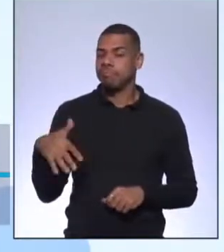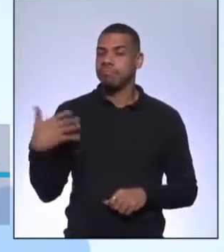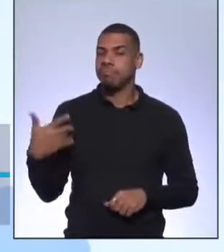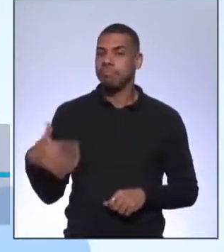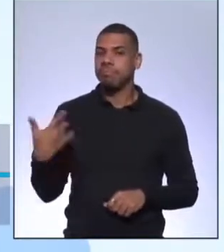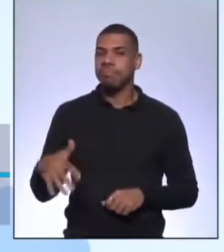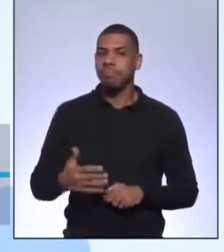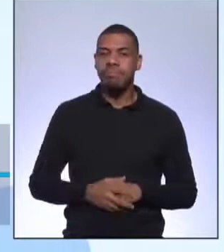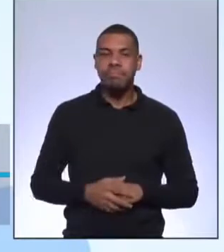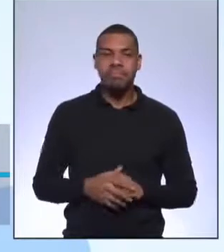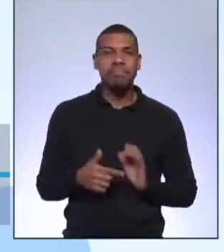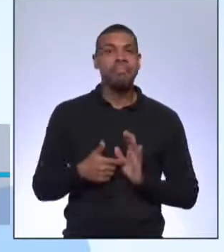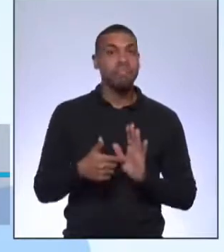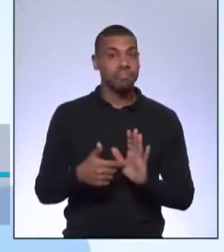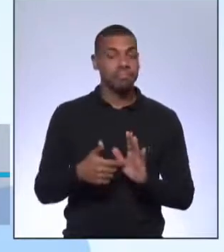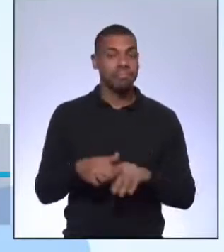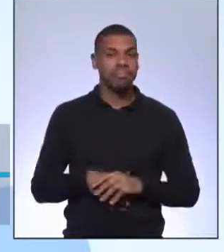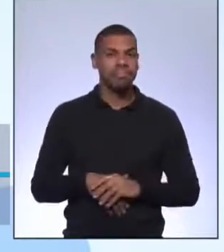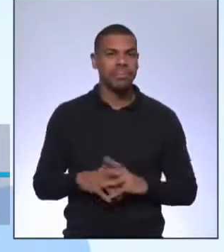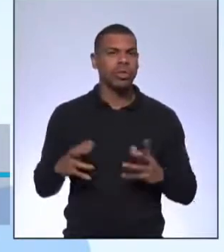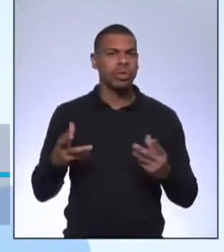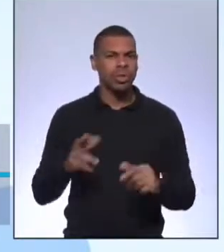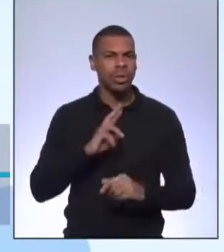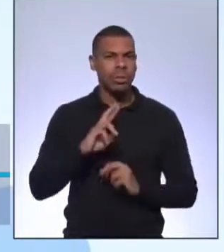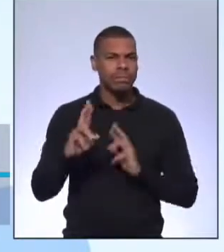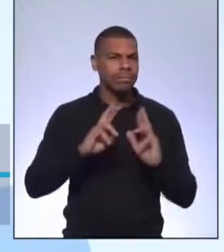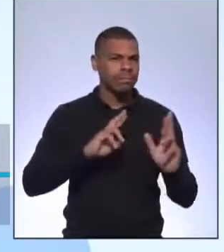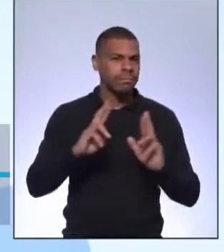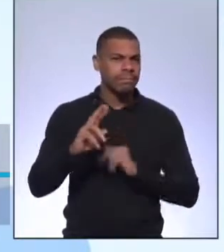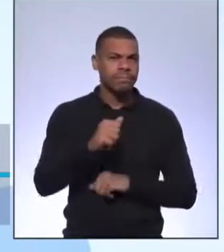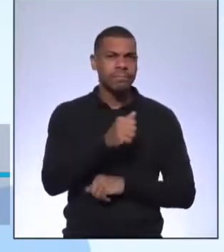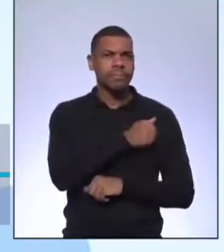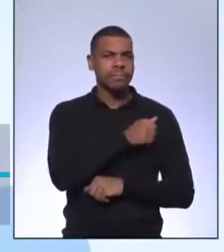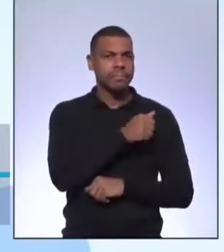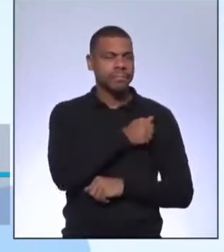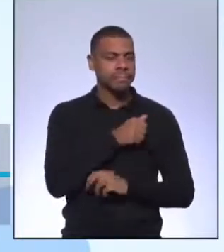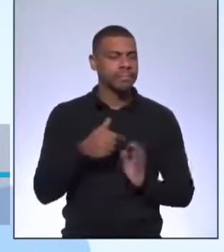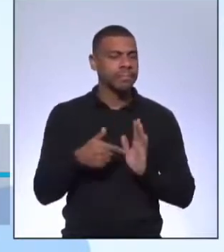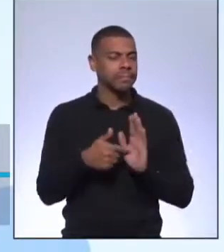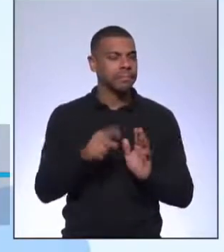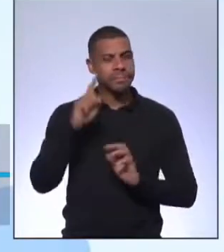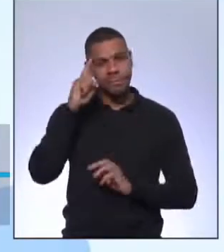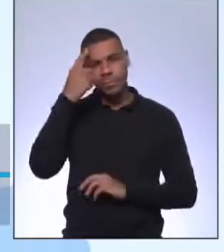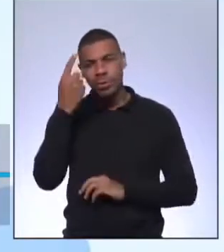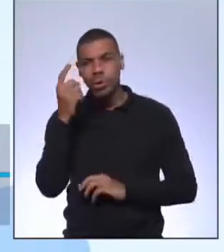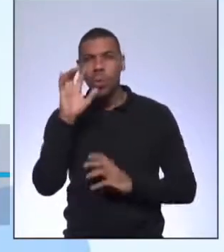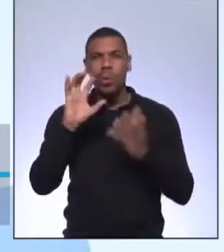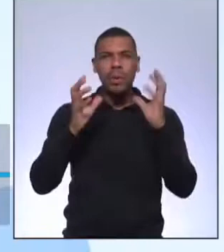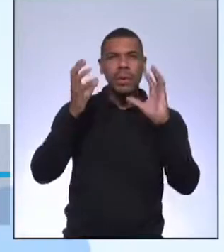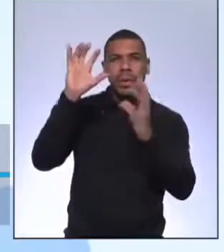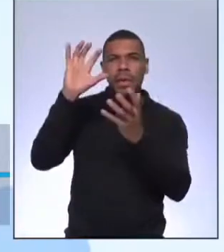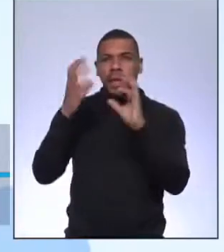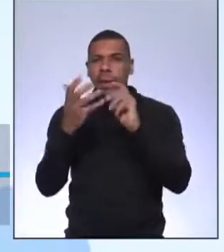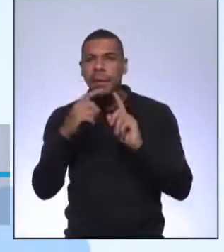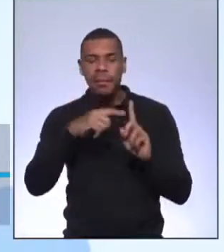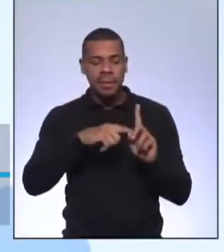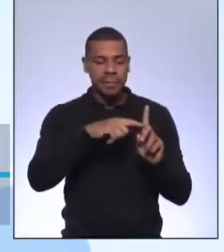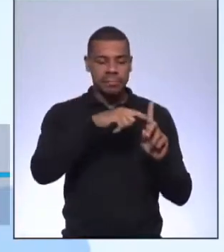Edjoel. E foram todas, muitas pessoas foram nessa ideia de clima, temperatura,